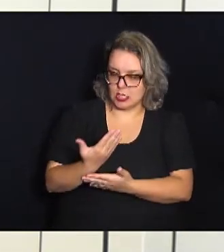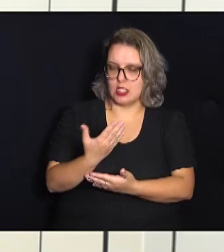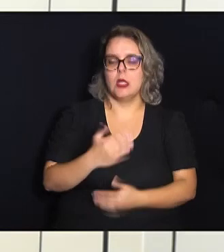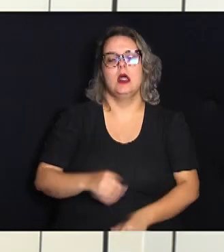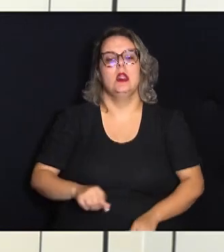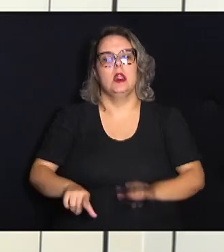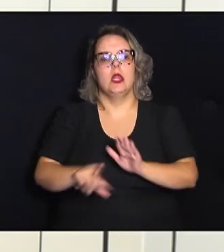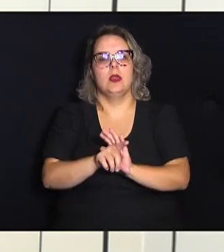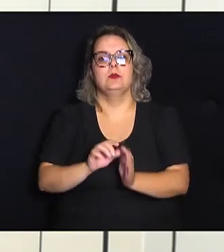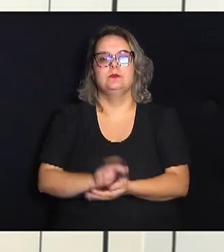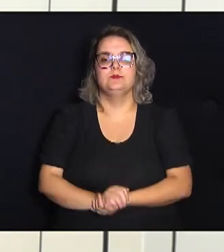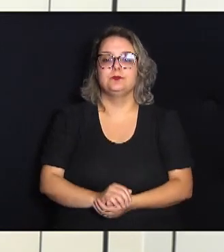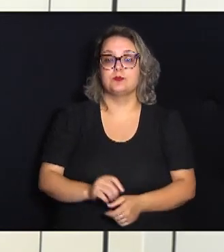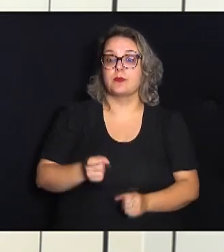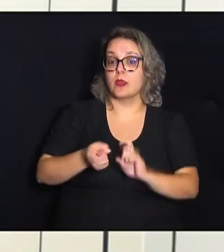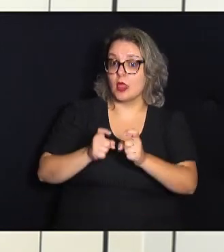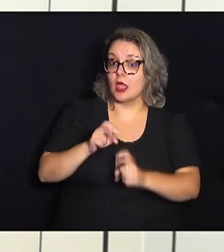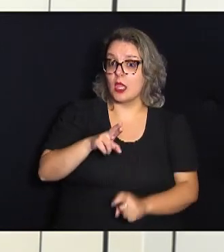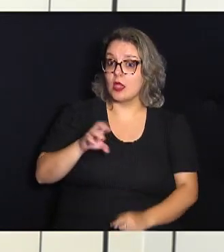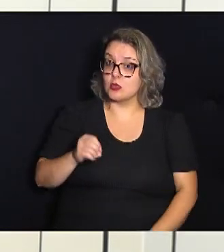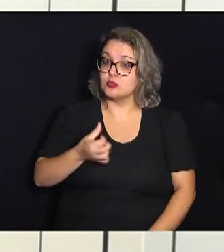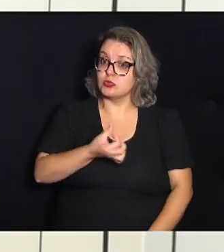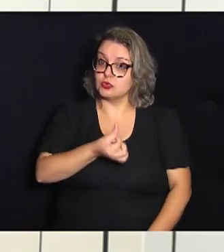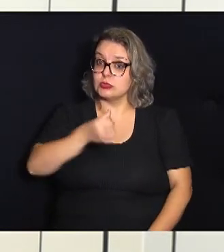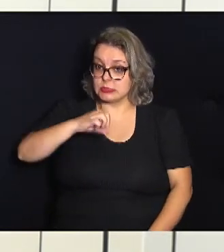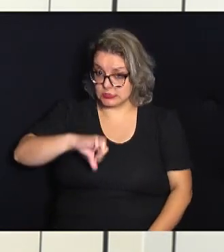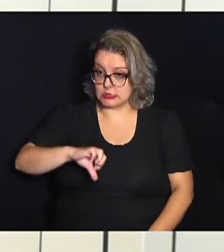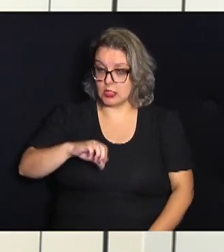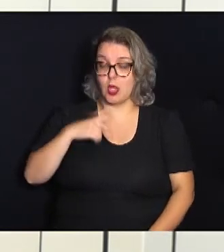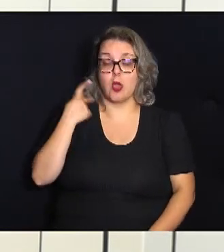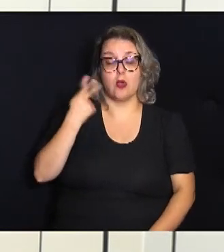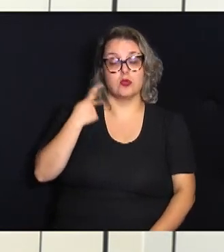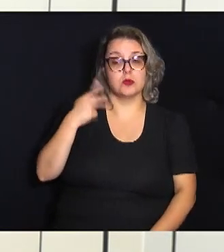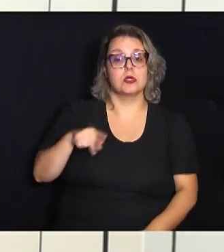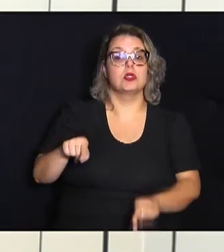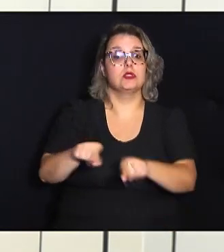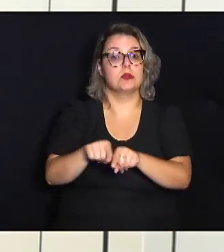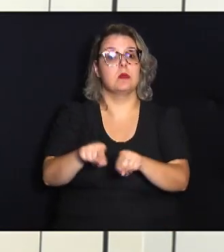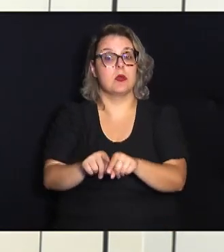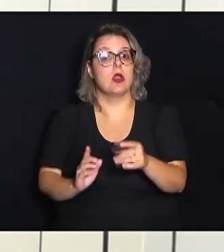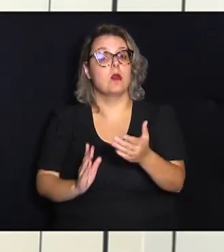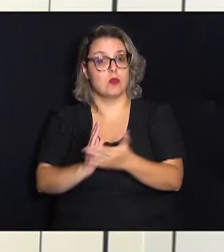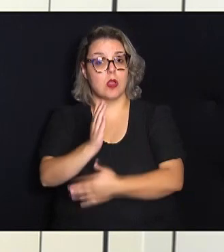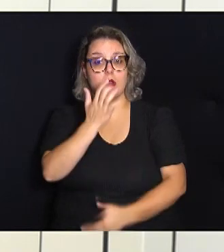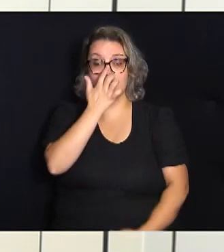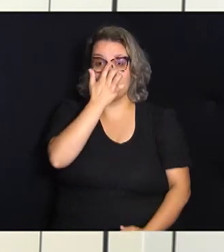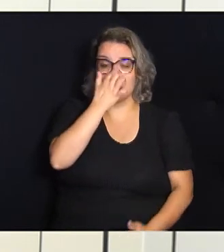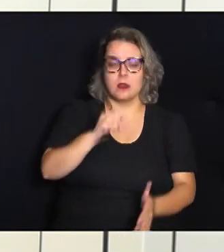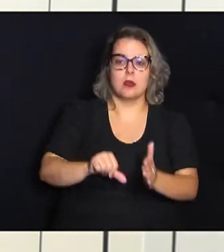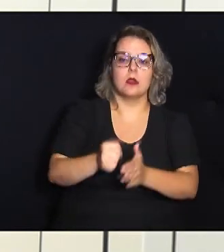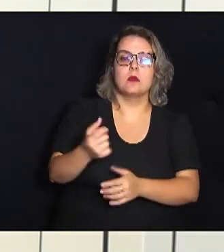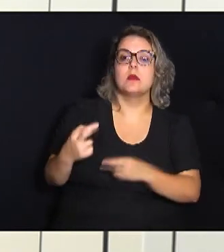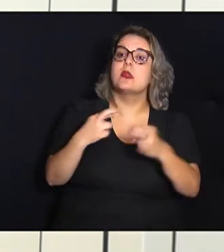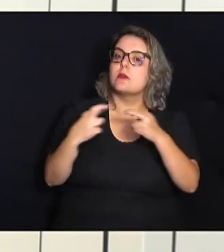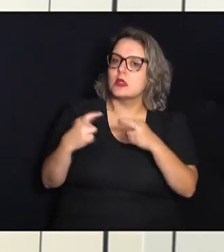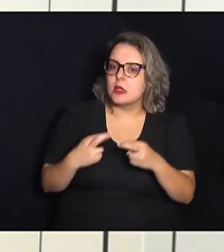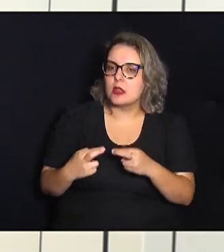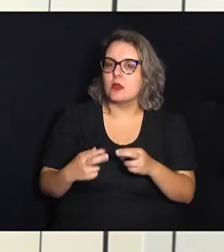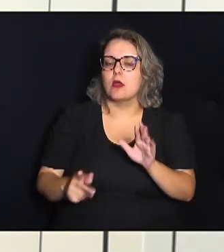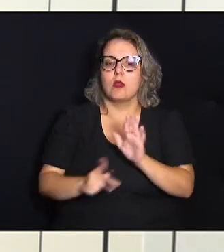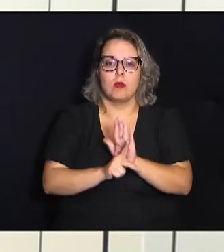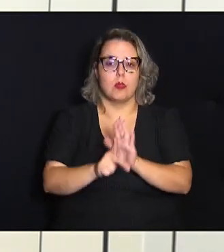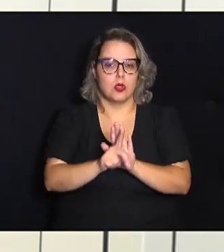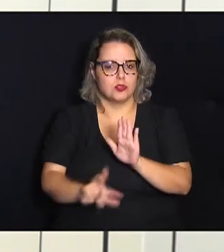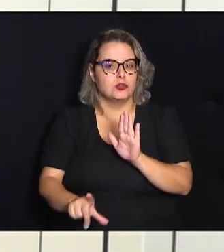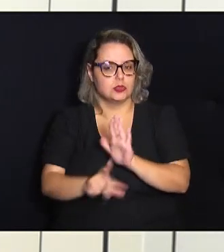na reunião ordinária de número 69 porque os vereadores também aprovaram em primeira análise projeto de